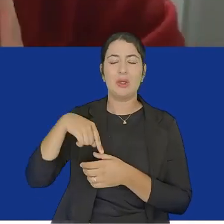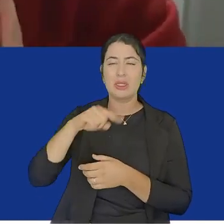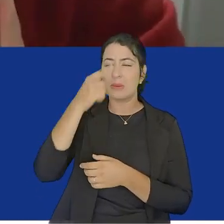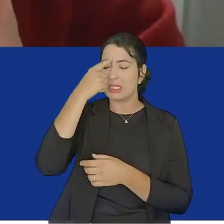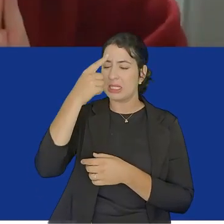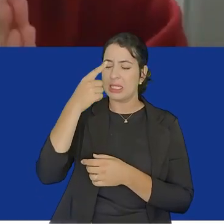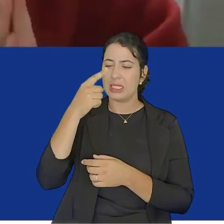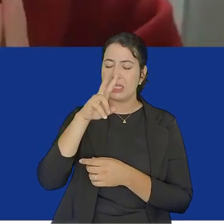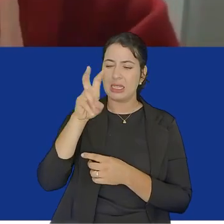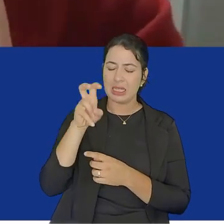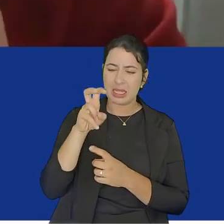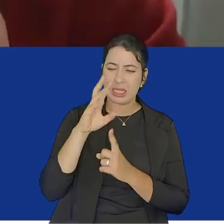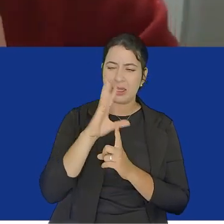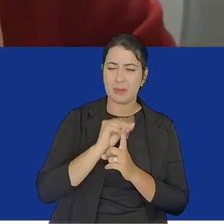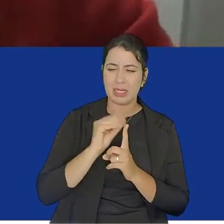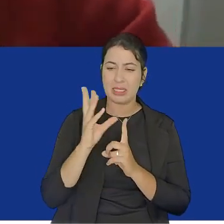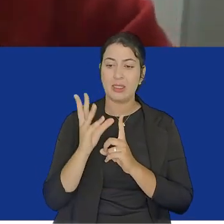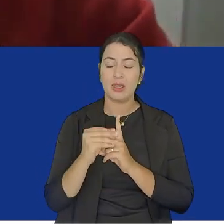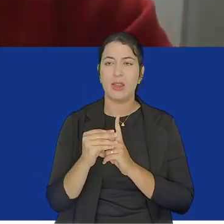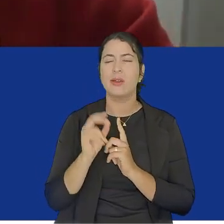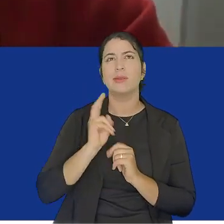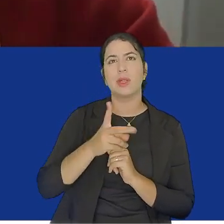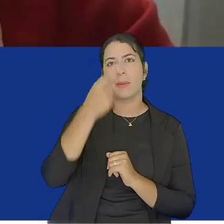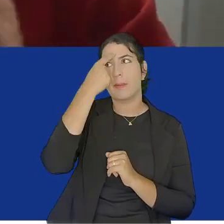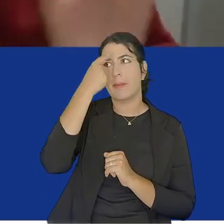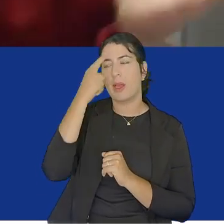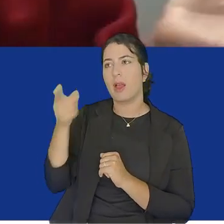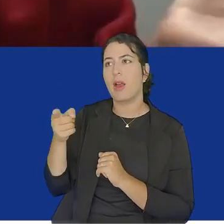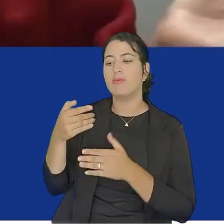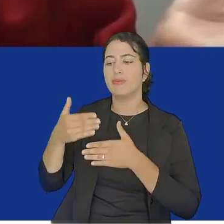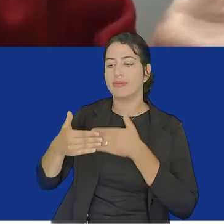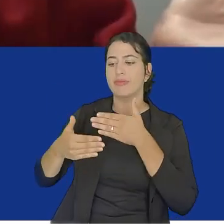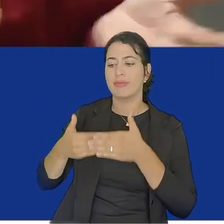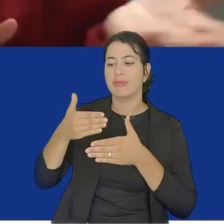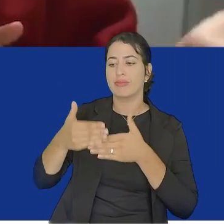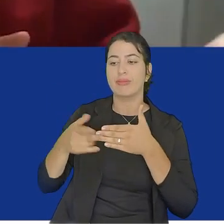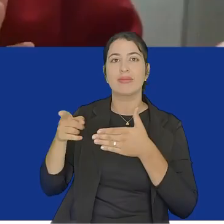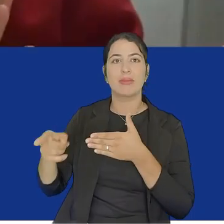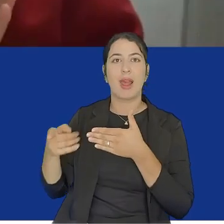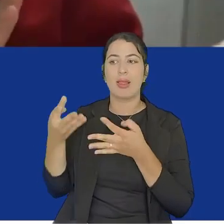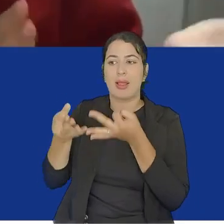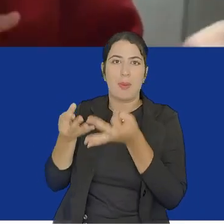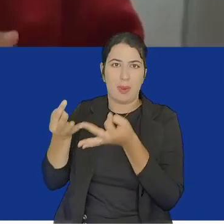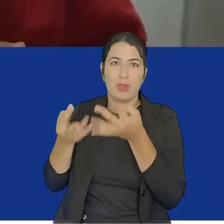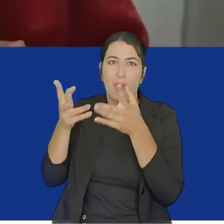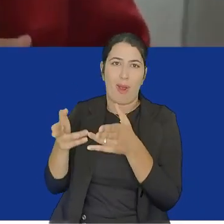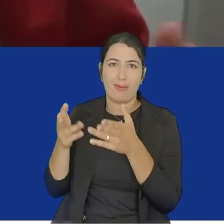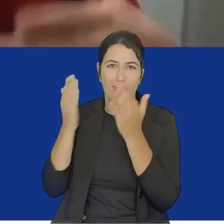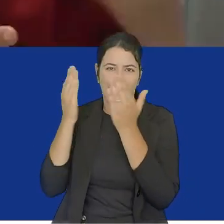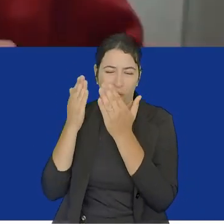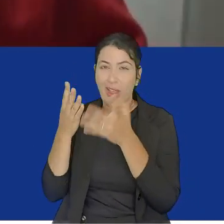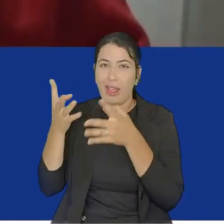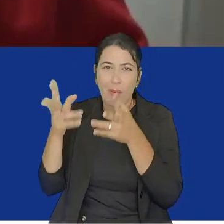está nessa coisa do processo terapêutico, né? Então, primeiro, a gente não sabia o que era assédio. Assédio.